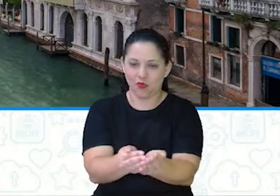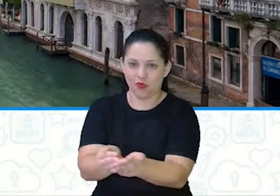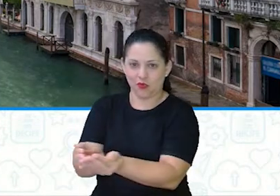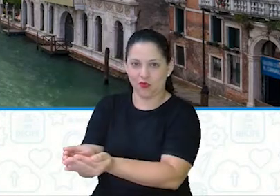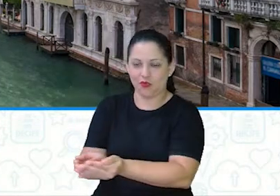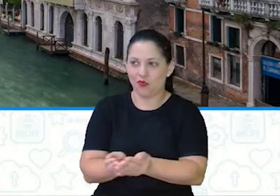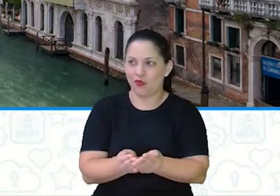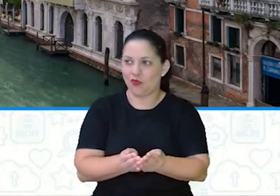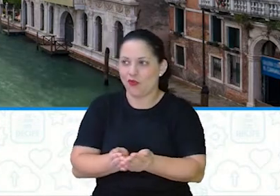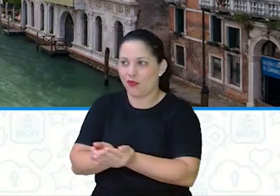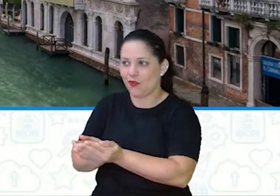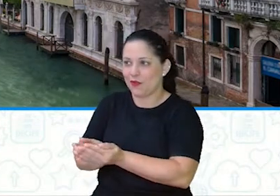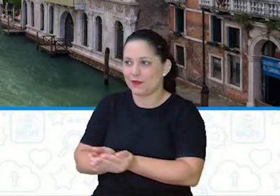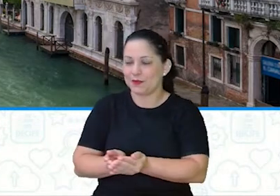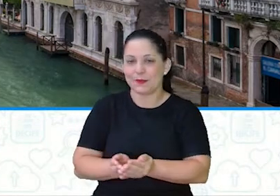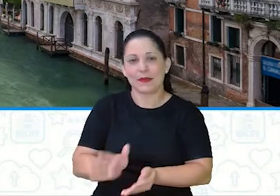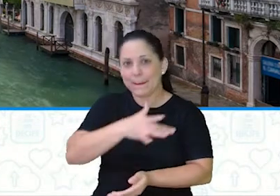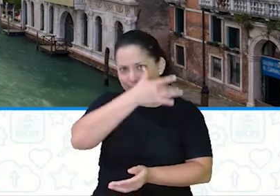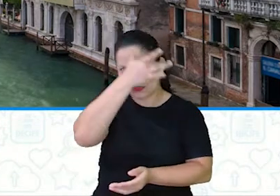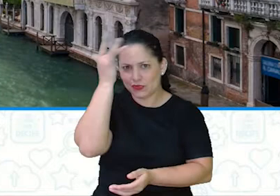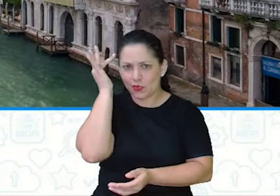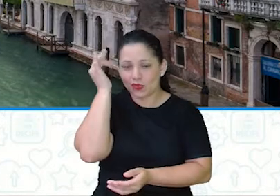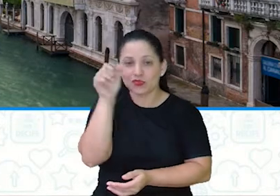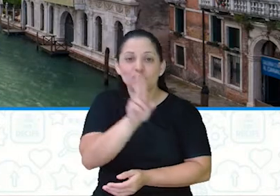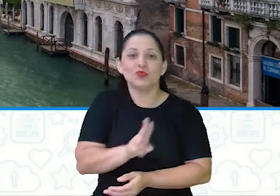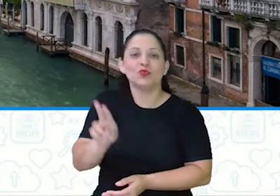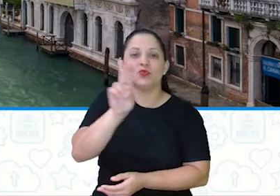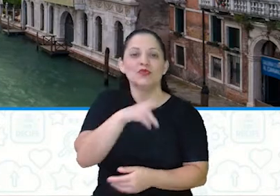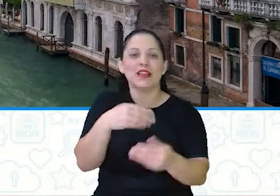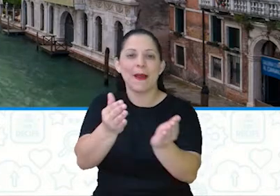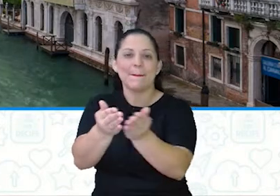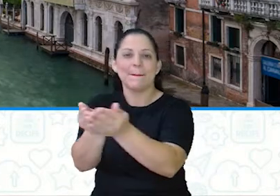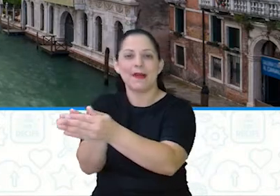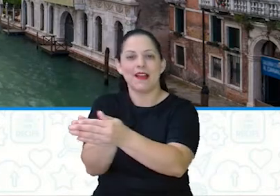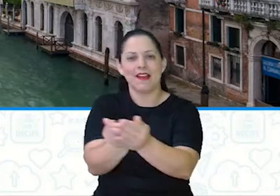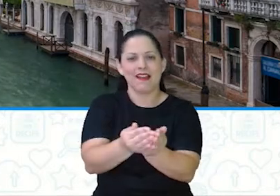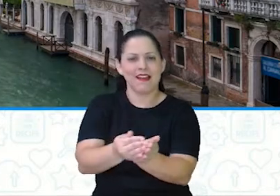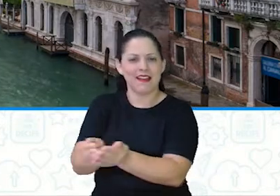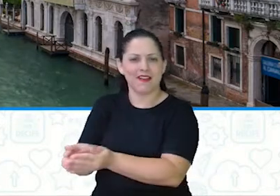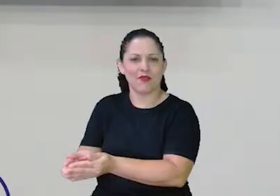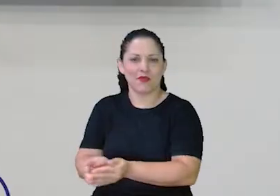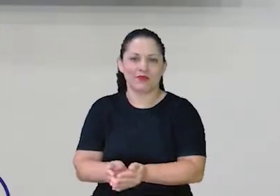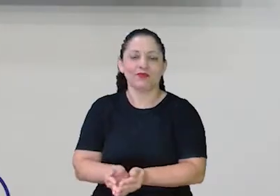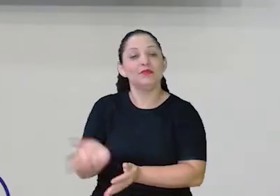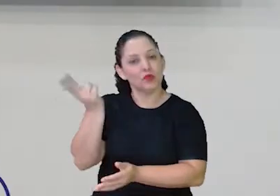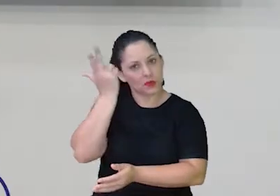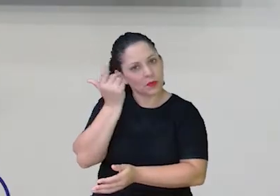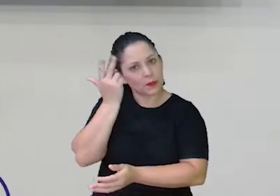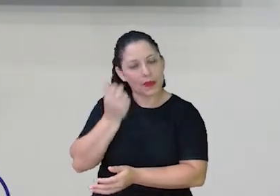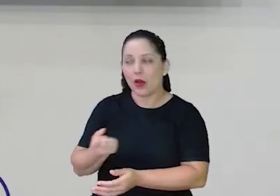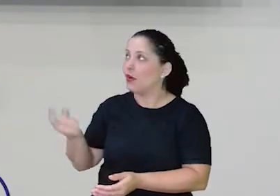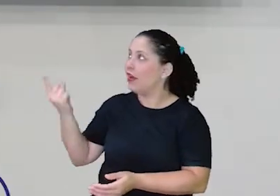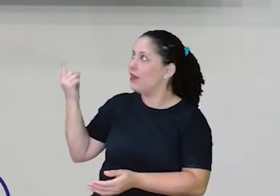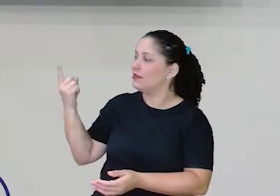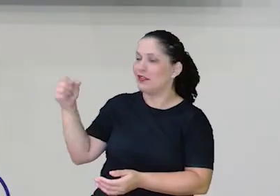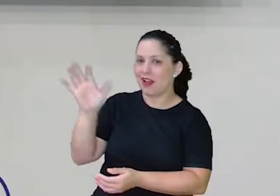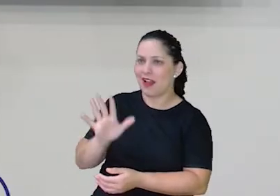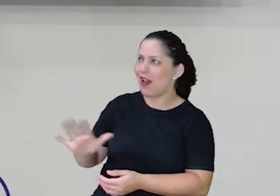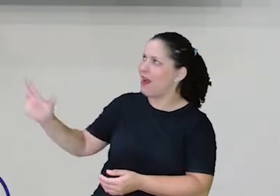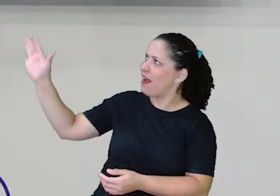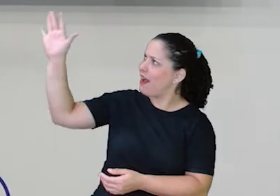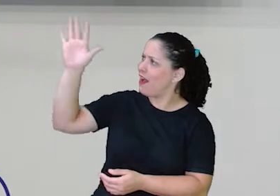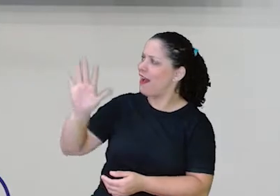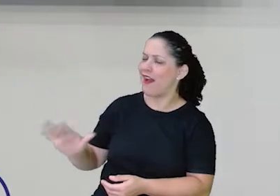as pessoas se locomovem lá pelos barcos, é muito comum. Essa área aqui de Veneza, essa região,